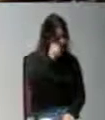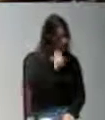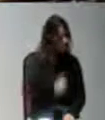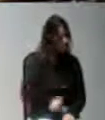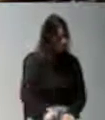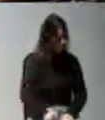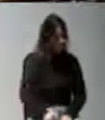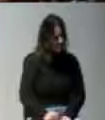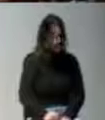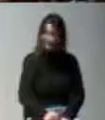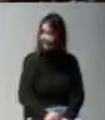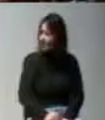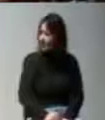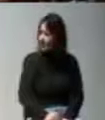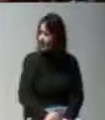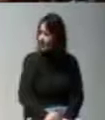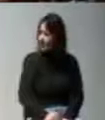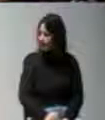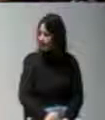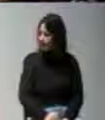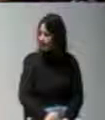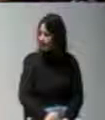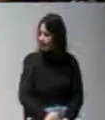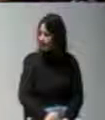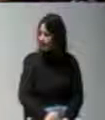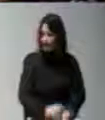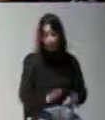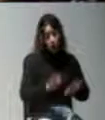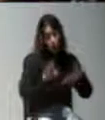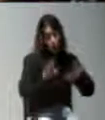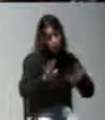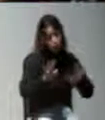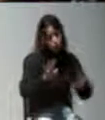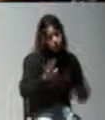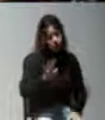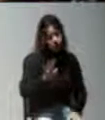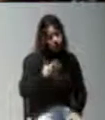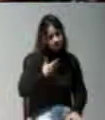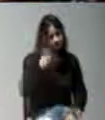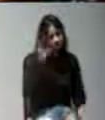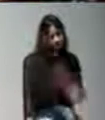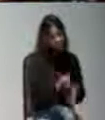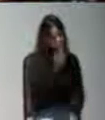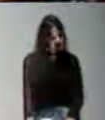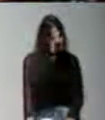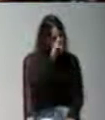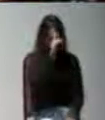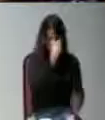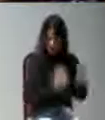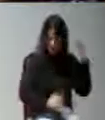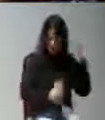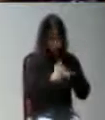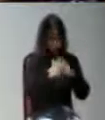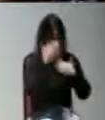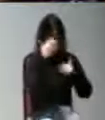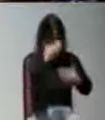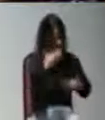perigosos. Ou não tão delicadamente, somos perigosíssimos.